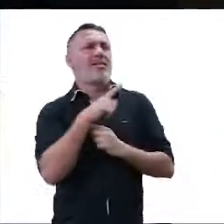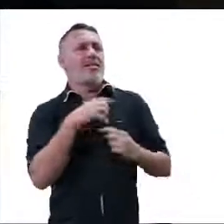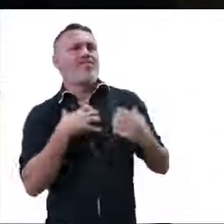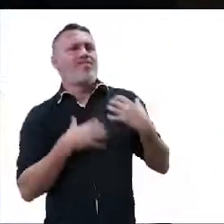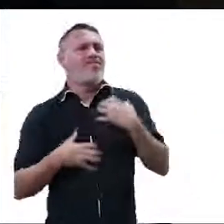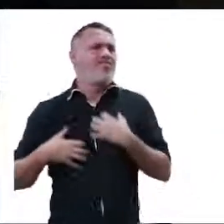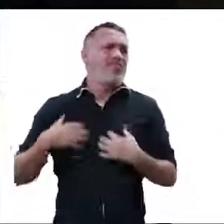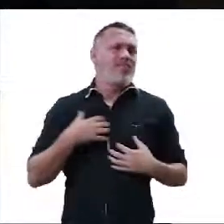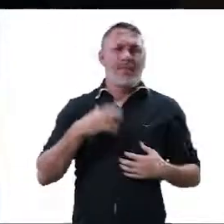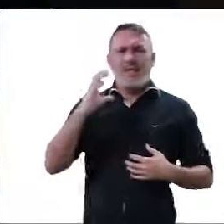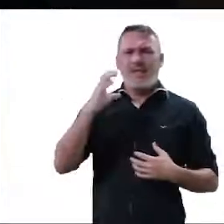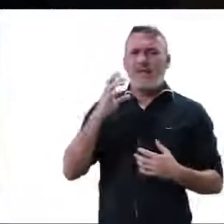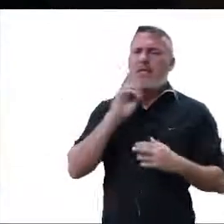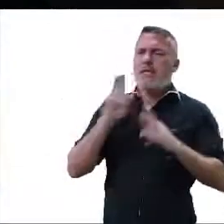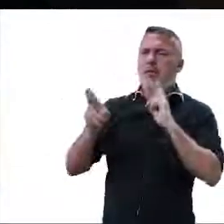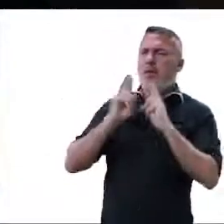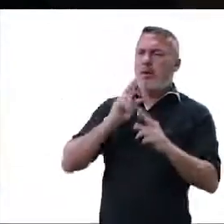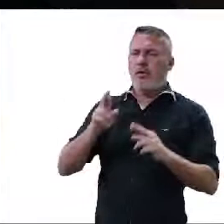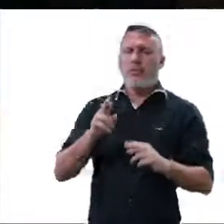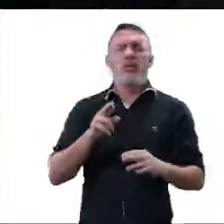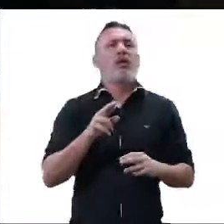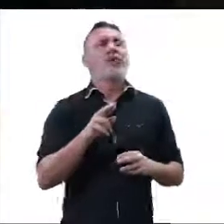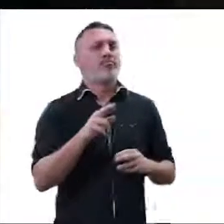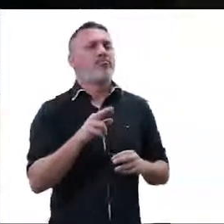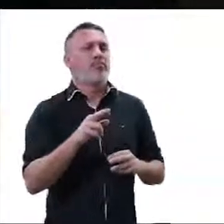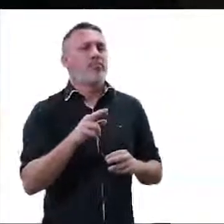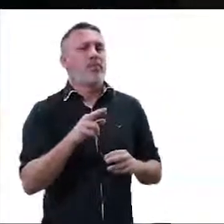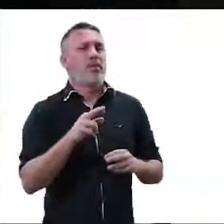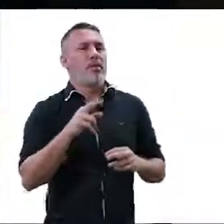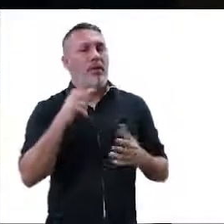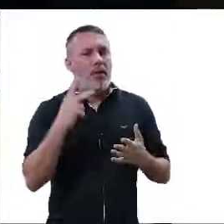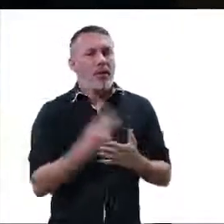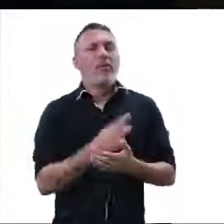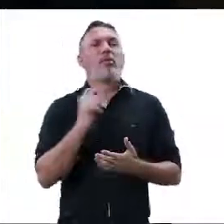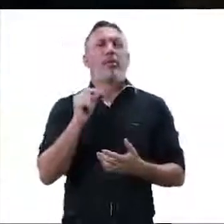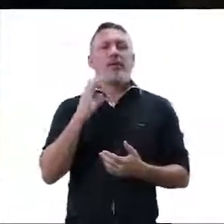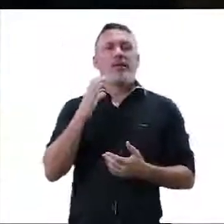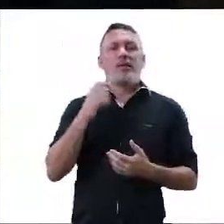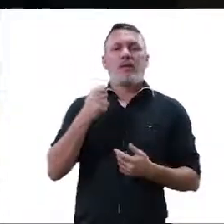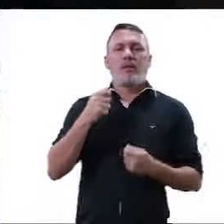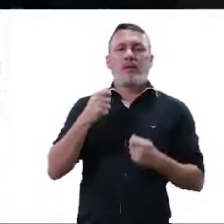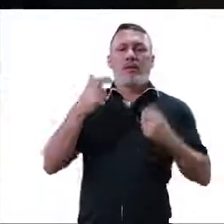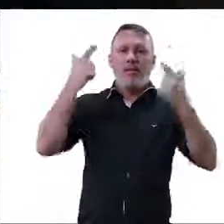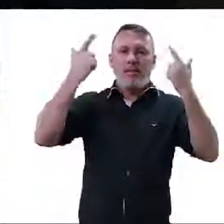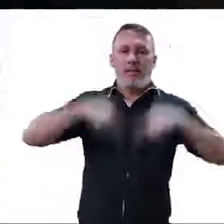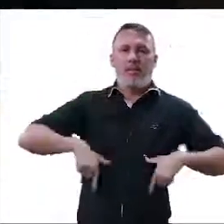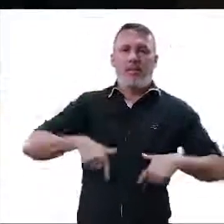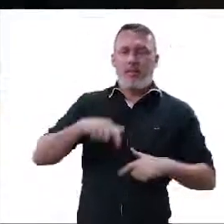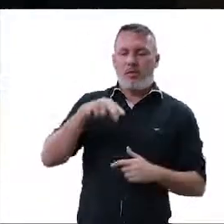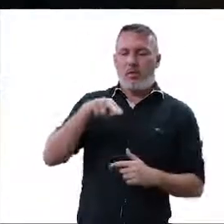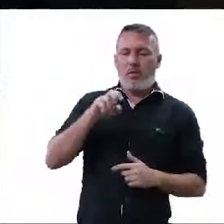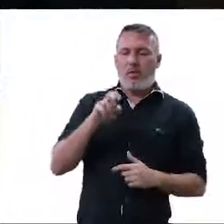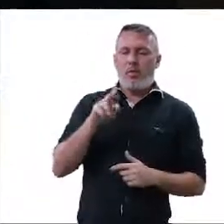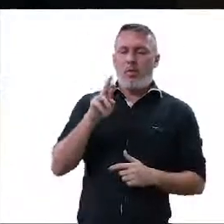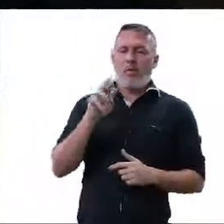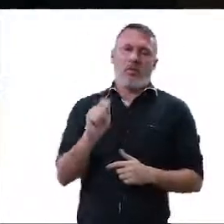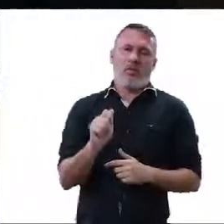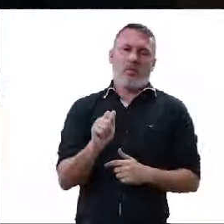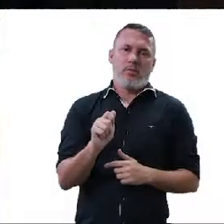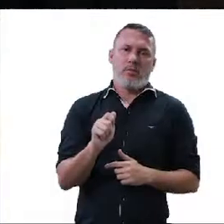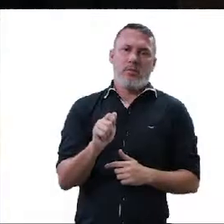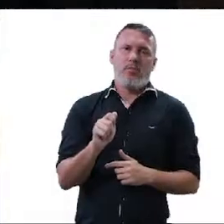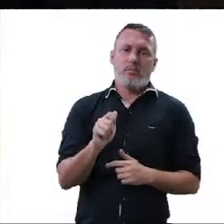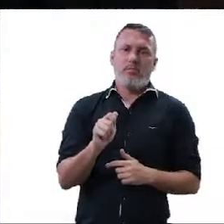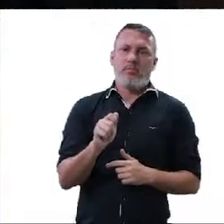procuram, ela deve ser neutra. Ou seja, é como se você fosse,